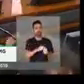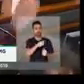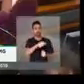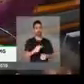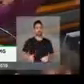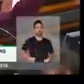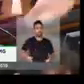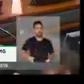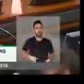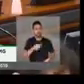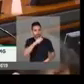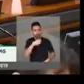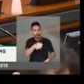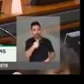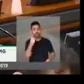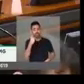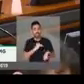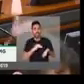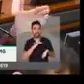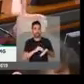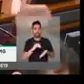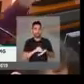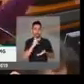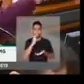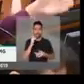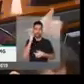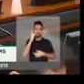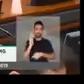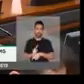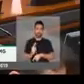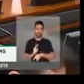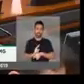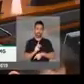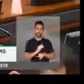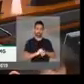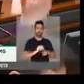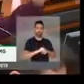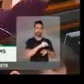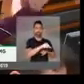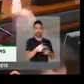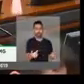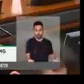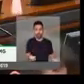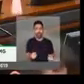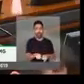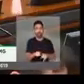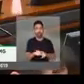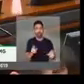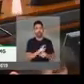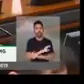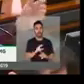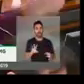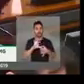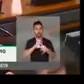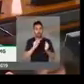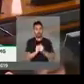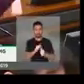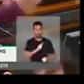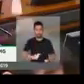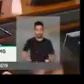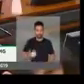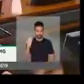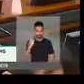diz o secretário que parece sentir muito bem protegida que com parlamentares da oposição e da situação devido ao relacionamento no governo pimentel